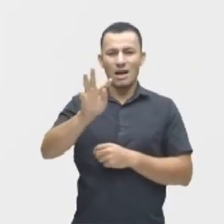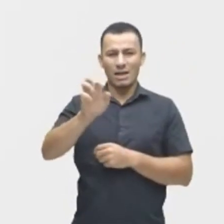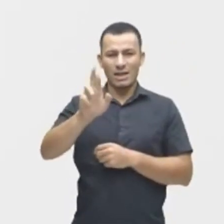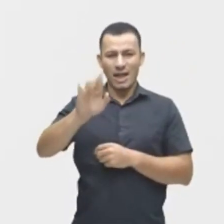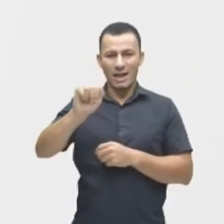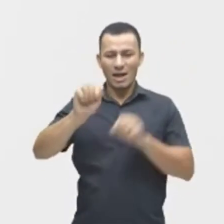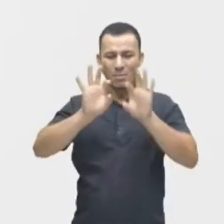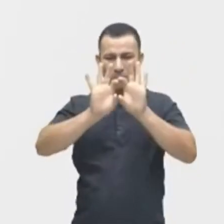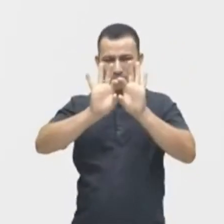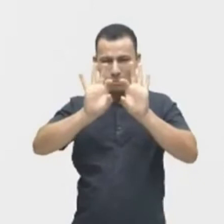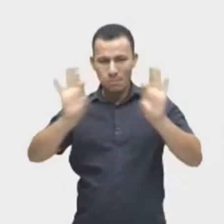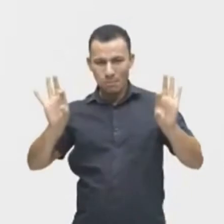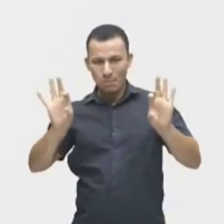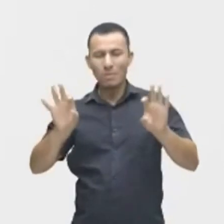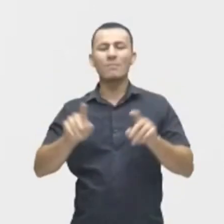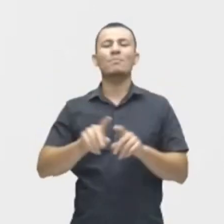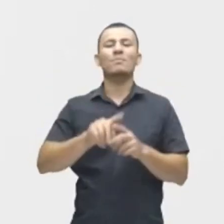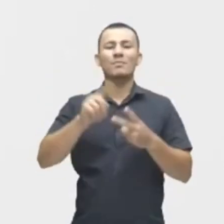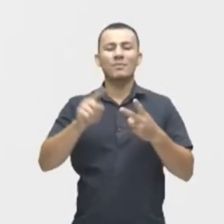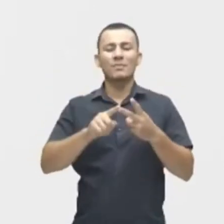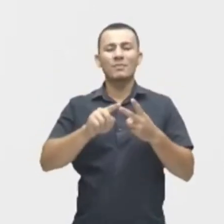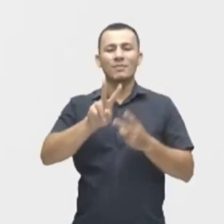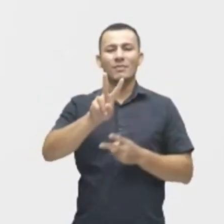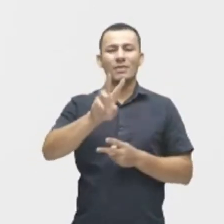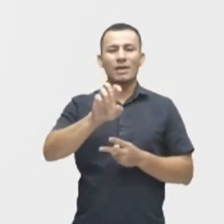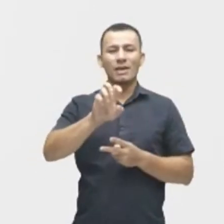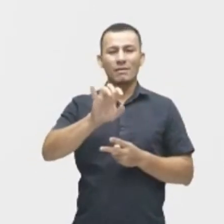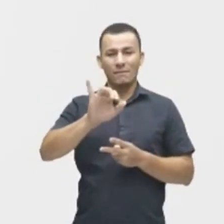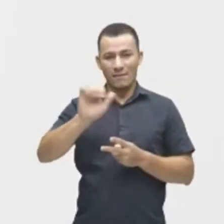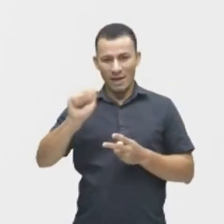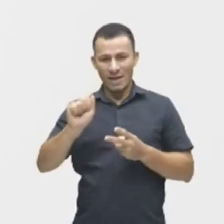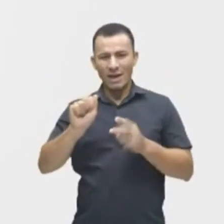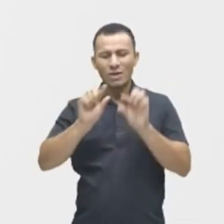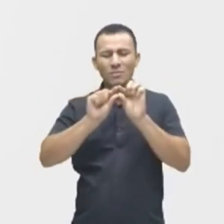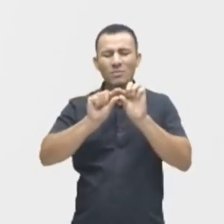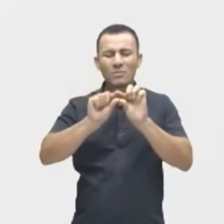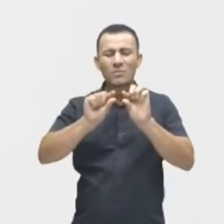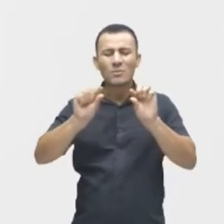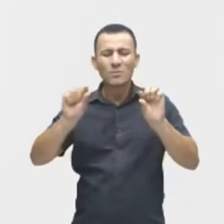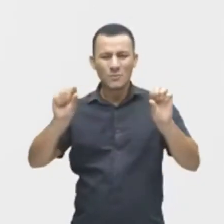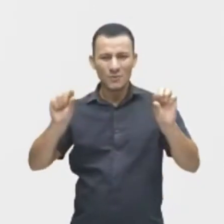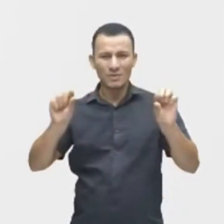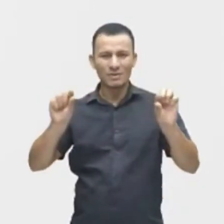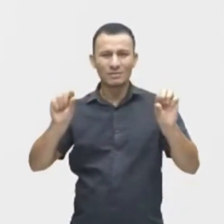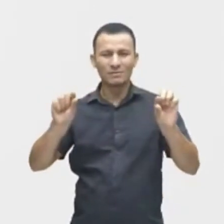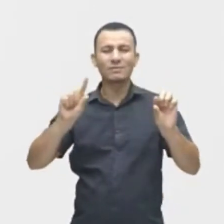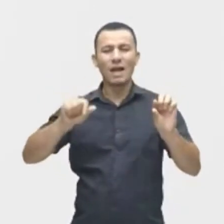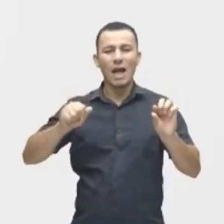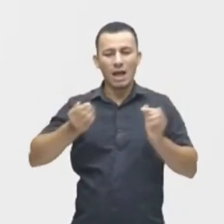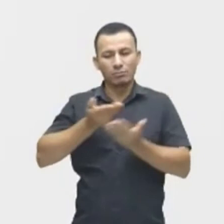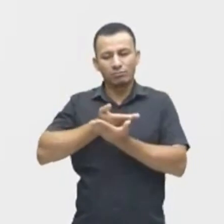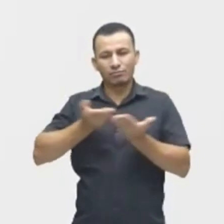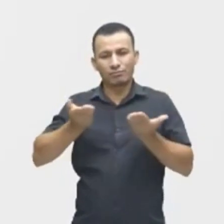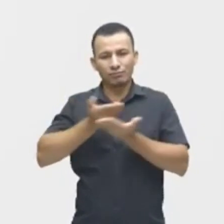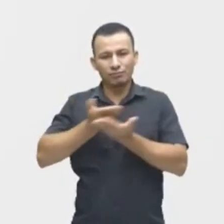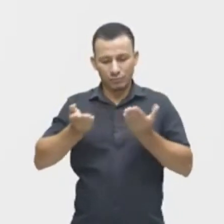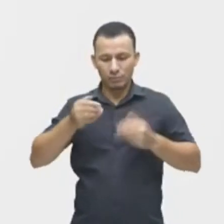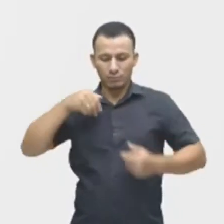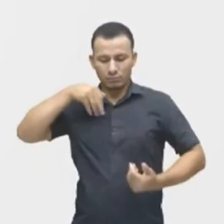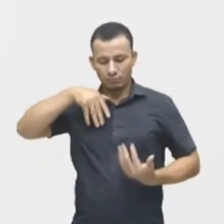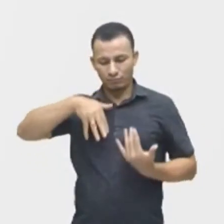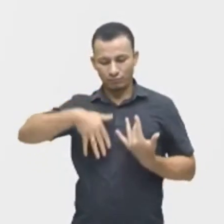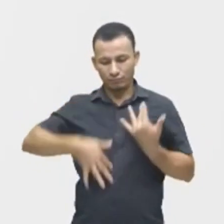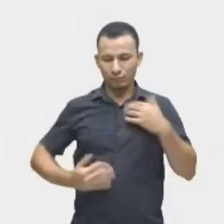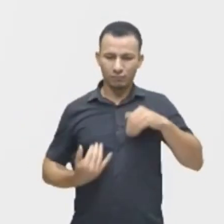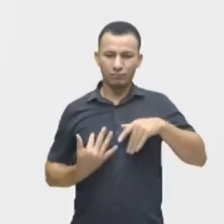E também tem os capilares, que também dá a condição de que esse sangue circule, tá bom? Então,